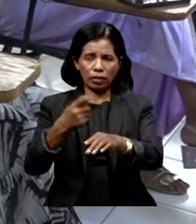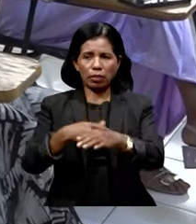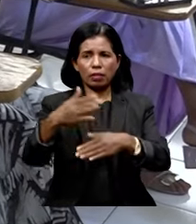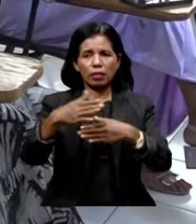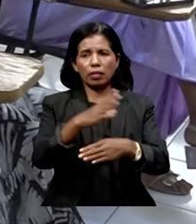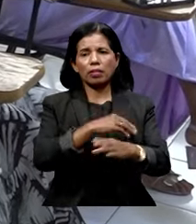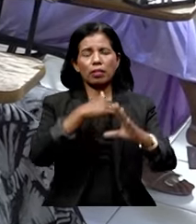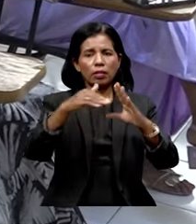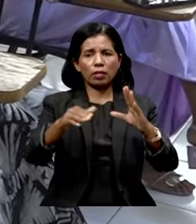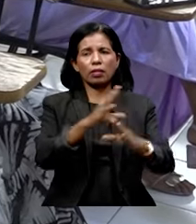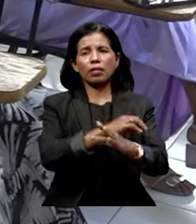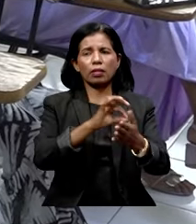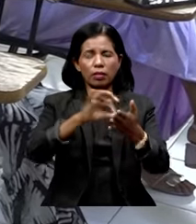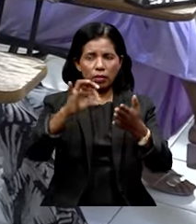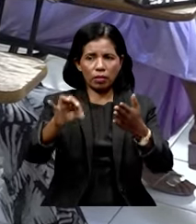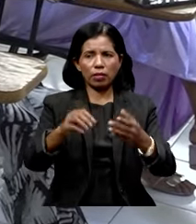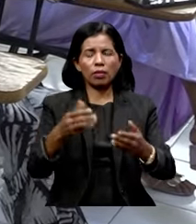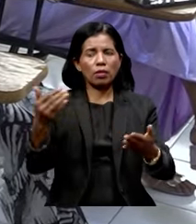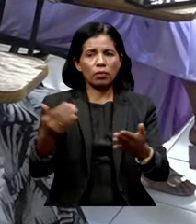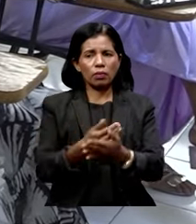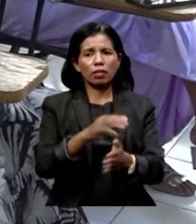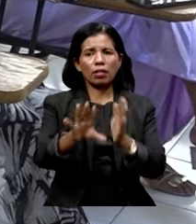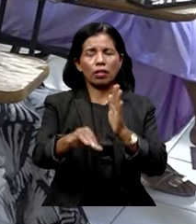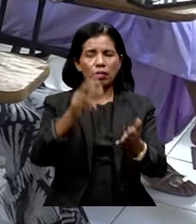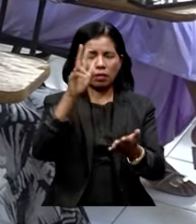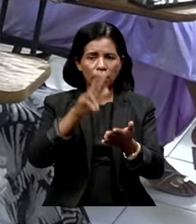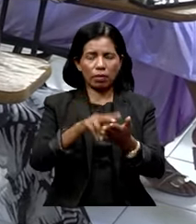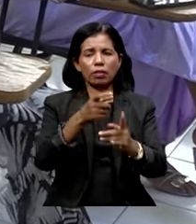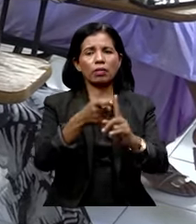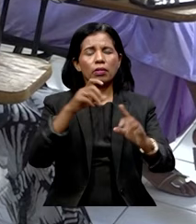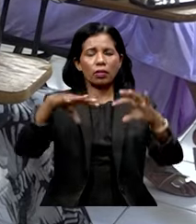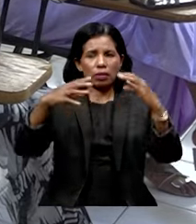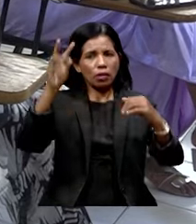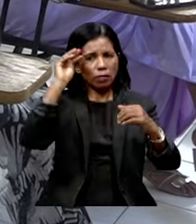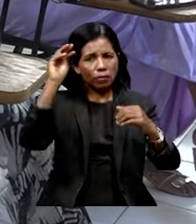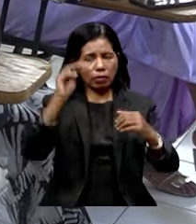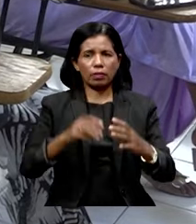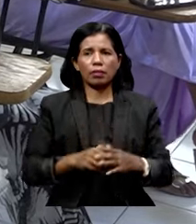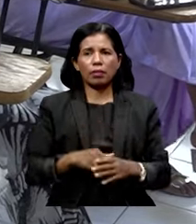se submete código registro civil, FON nebe, tan ona apreciação e aconselho ministro foi na